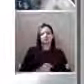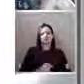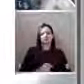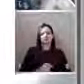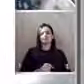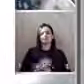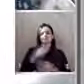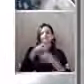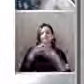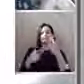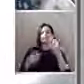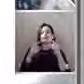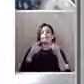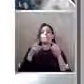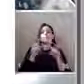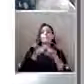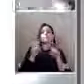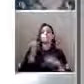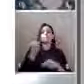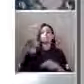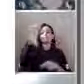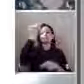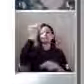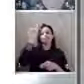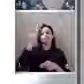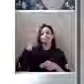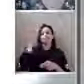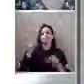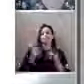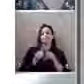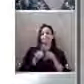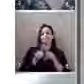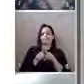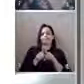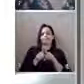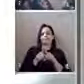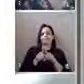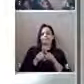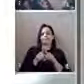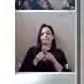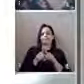por último, não menos importante, o braço esquerdo dessa